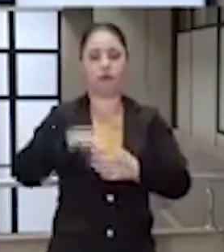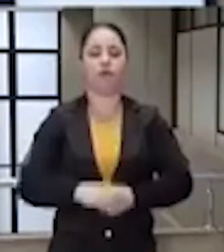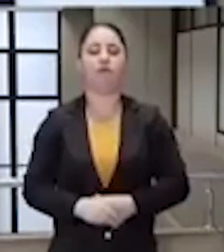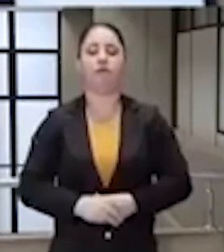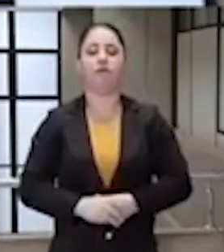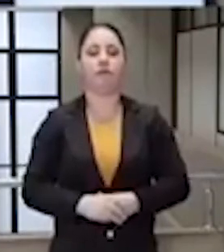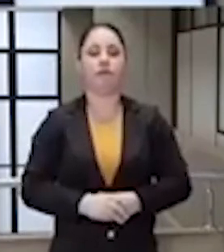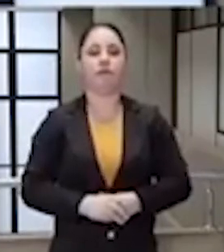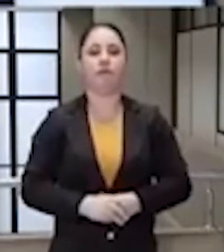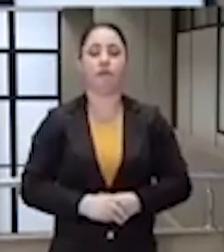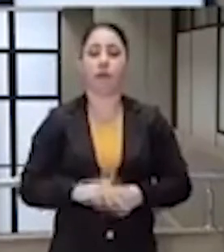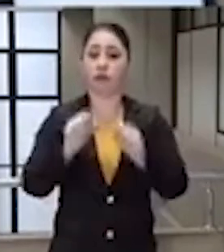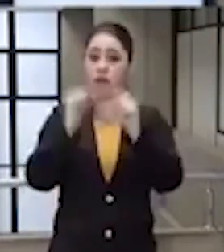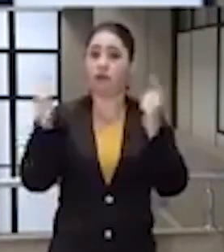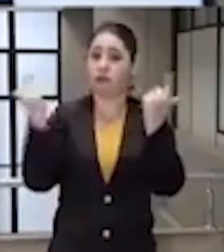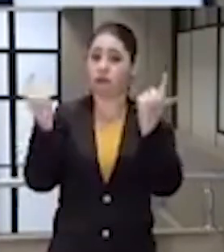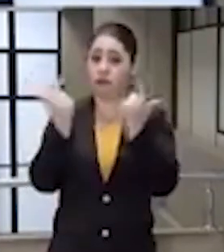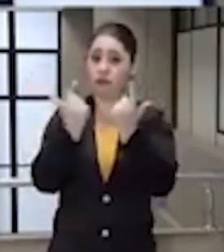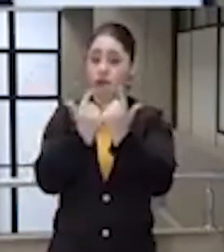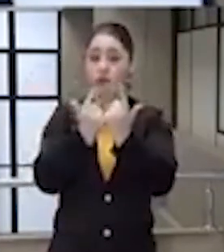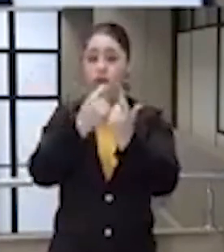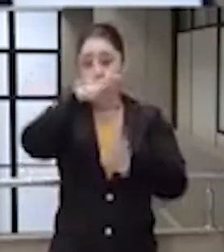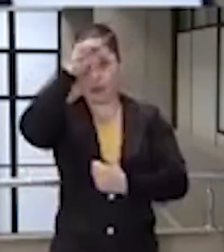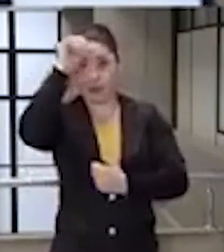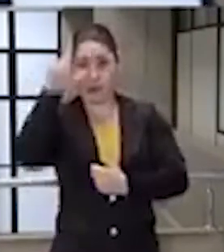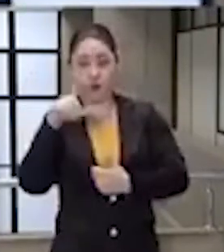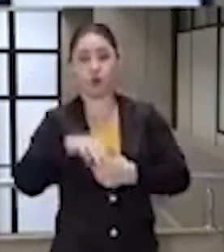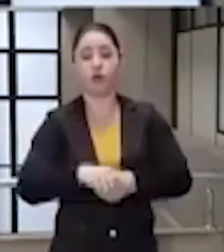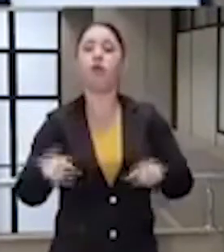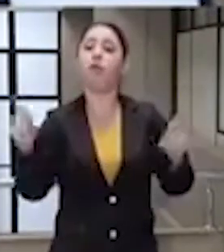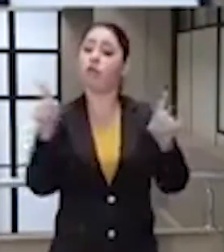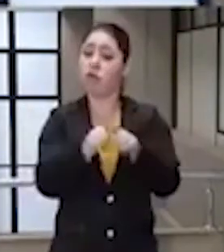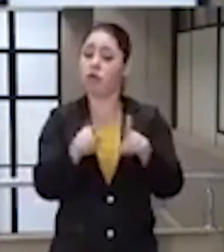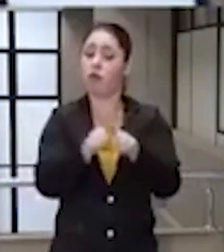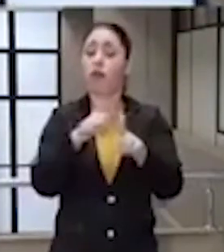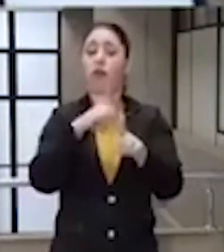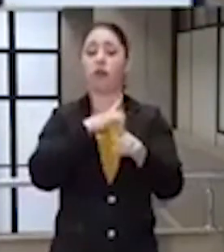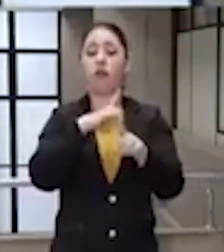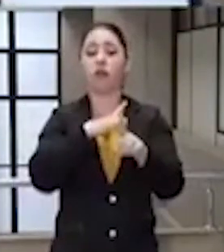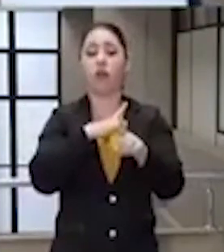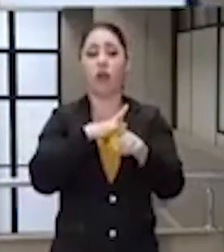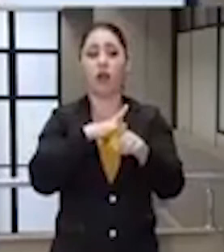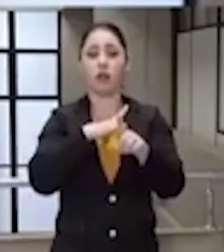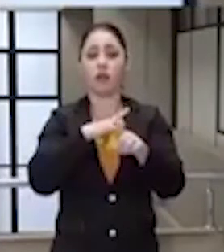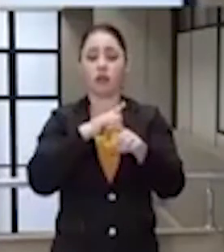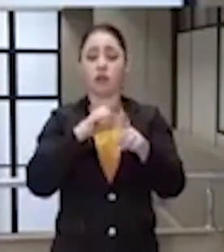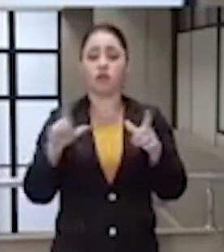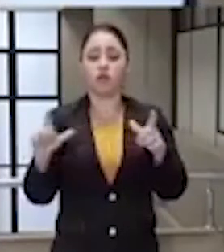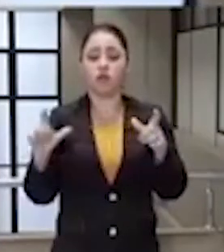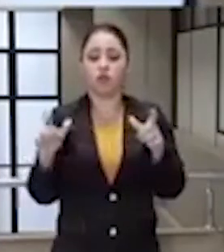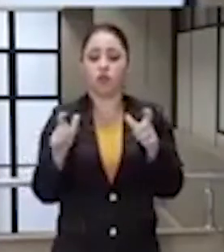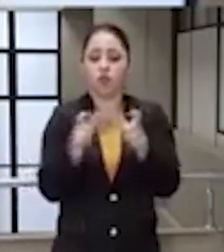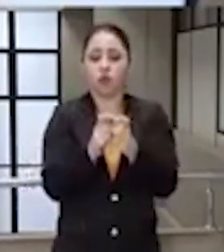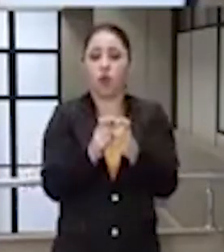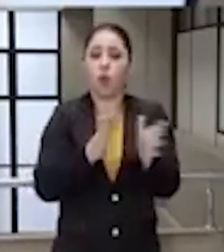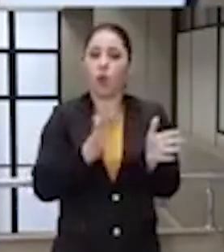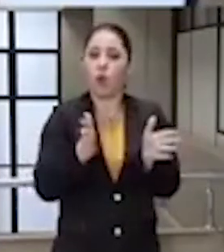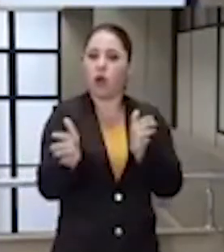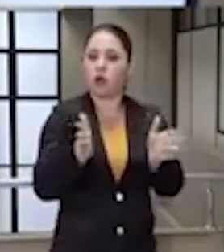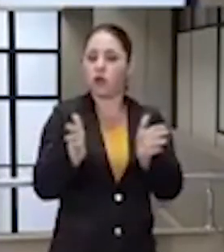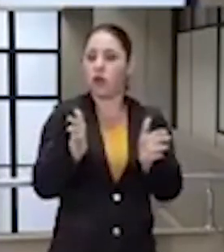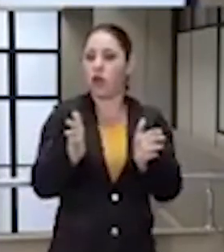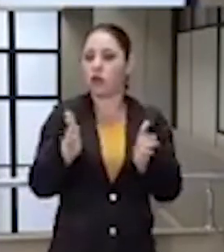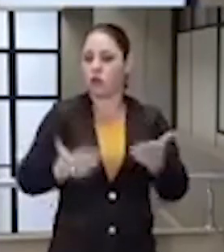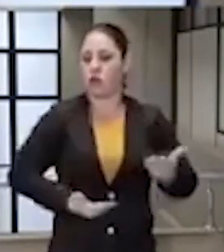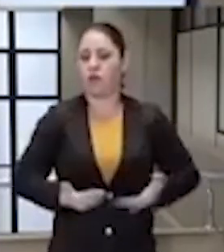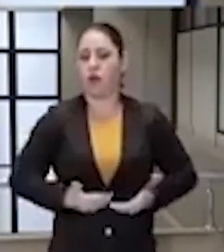A Assembleia Legislativa de Mato Grosso do Sul também tem restringido, em parte, o acesso dos